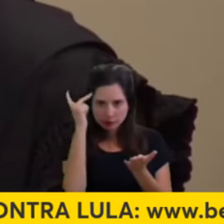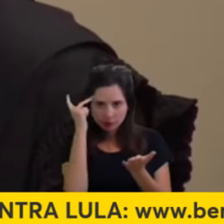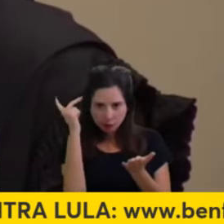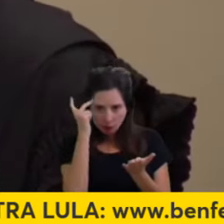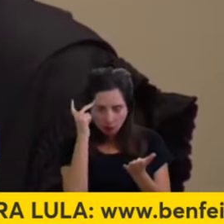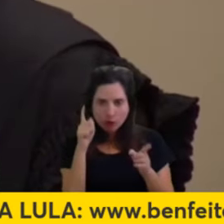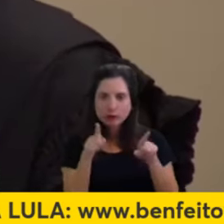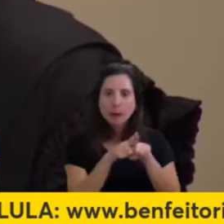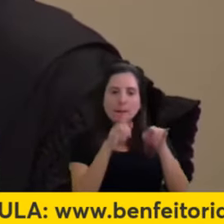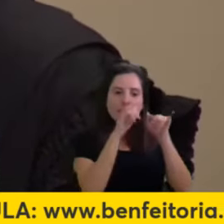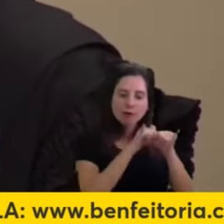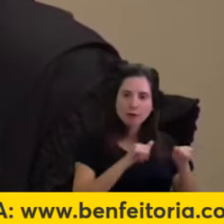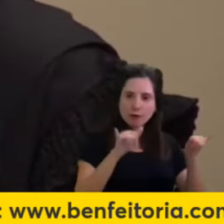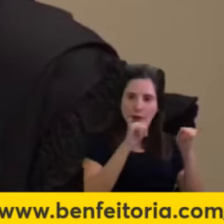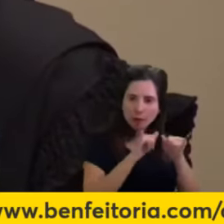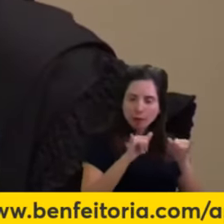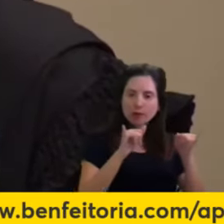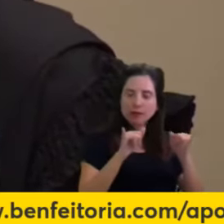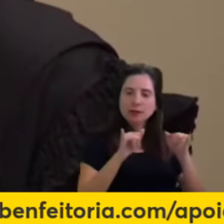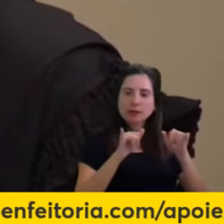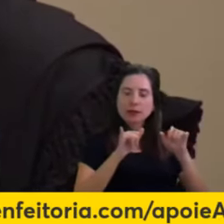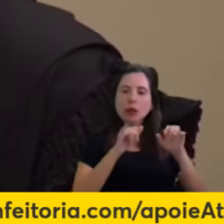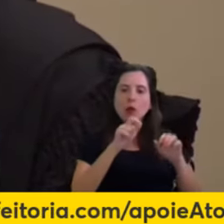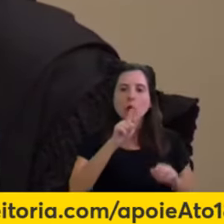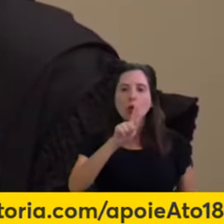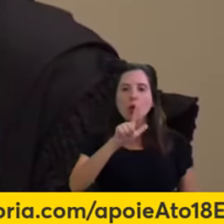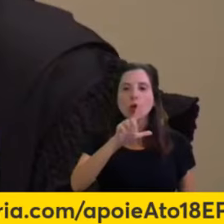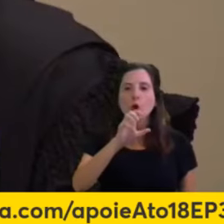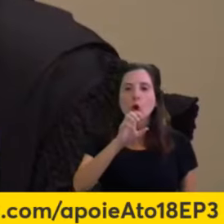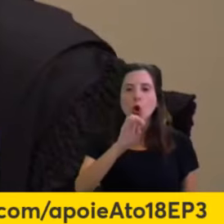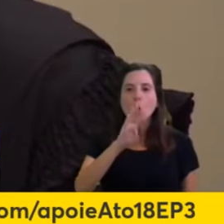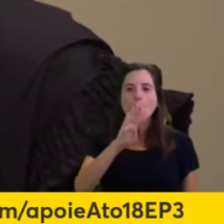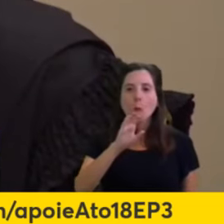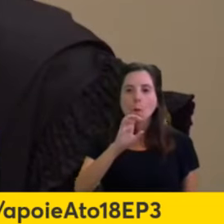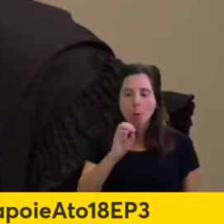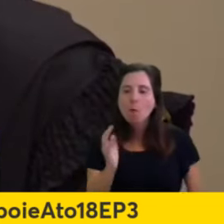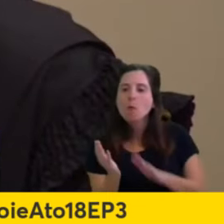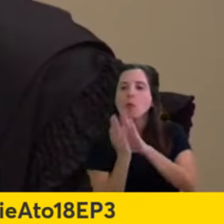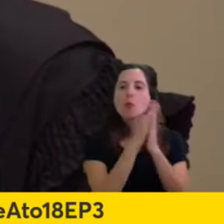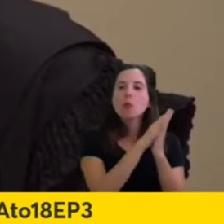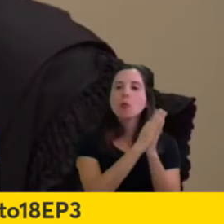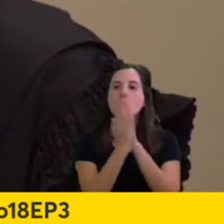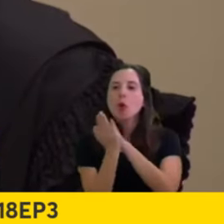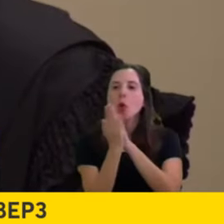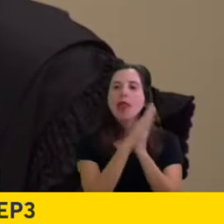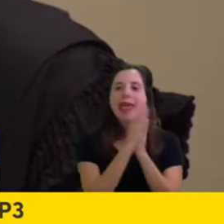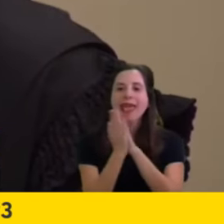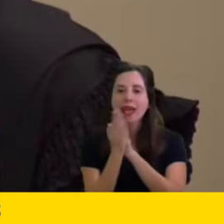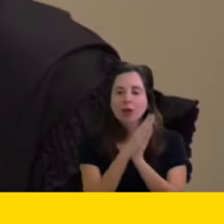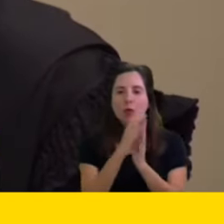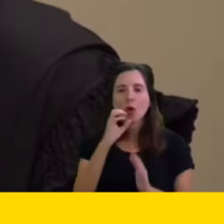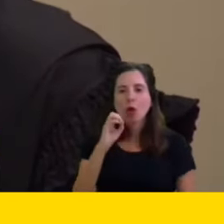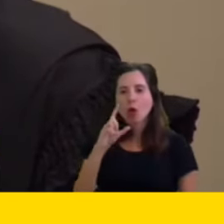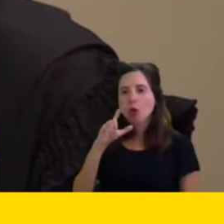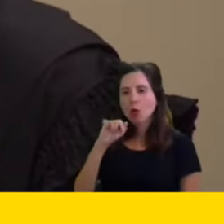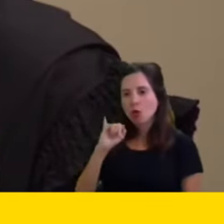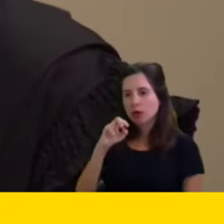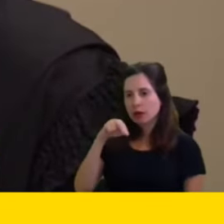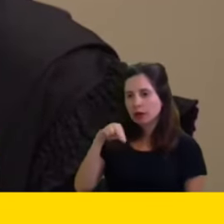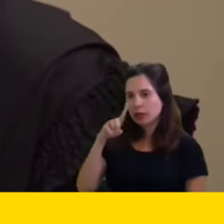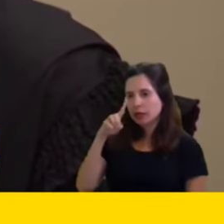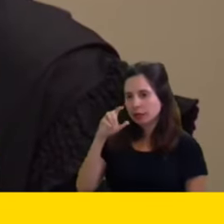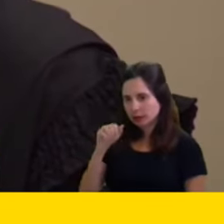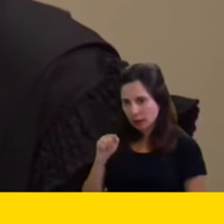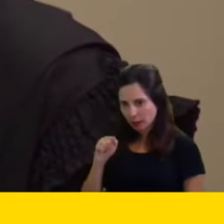Globo ou mesmo os bonecos de Olinda que eu representavam cito aqui a reportagem da da revista Veja ou ainda as grandes